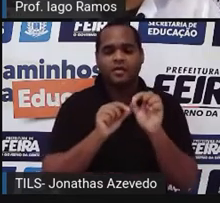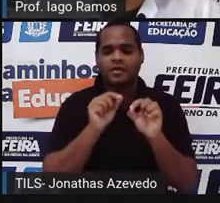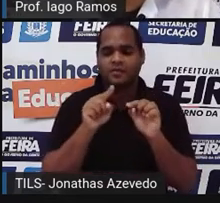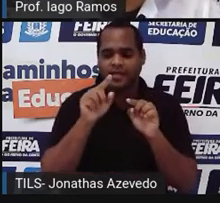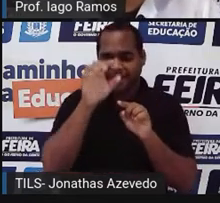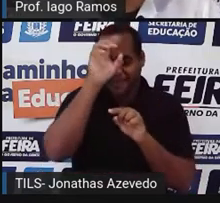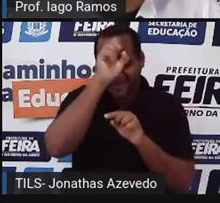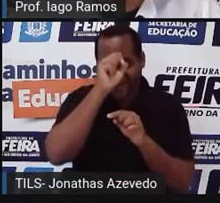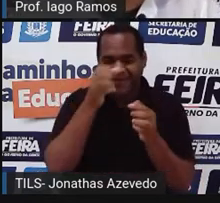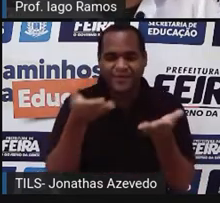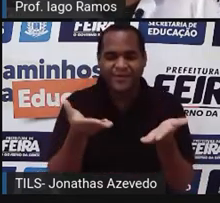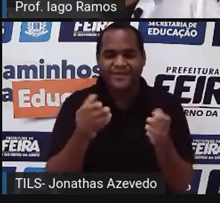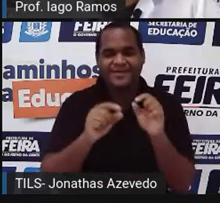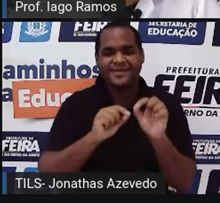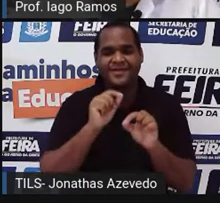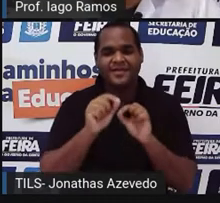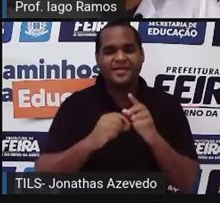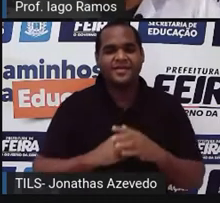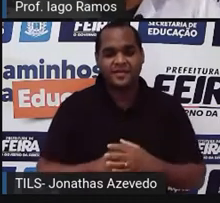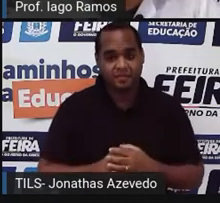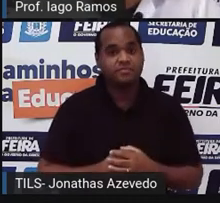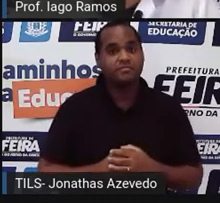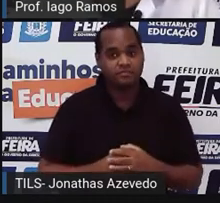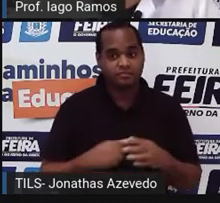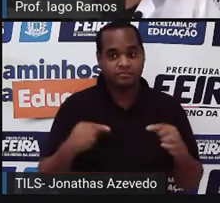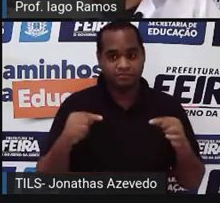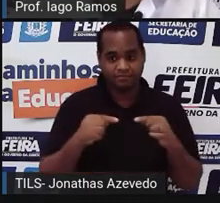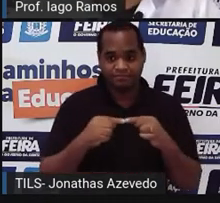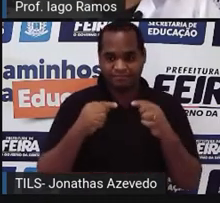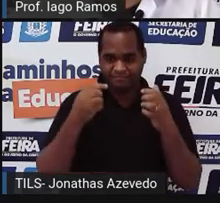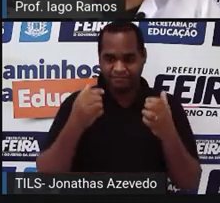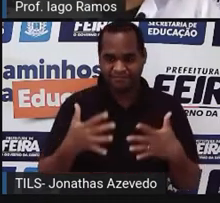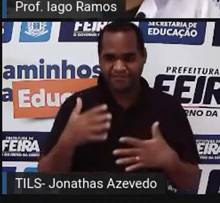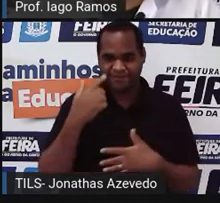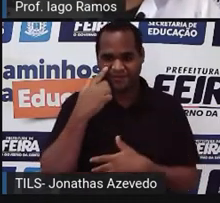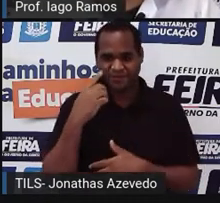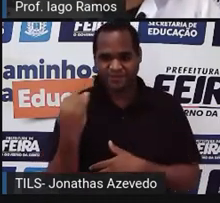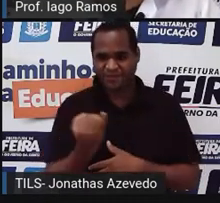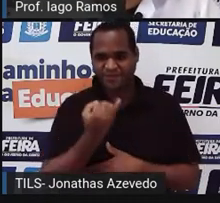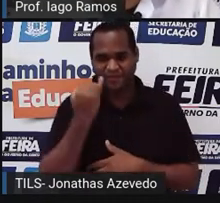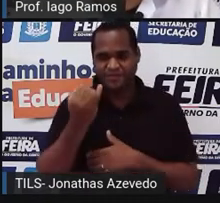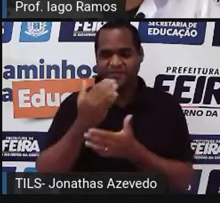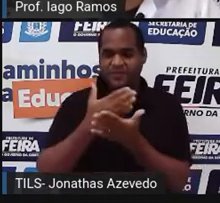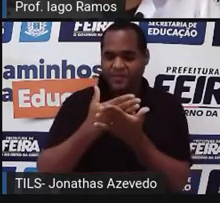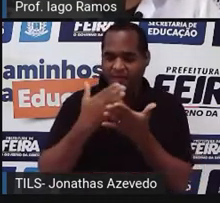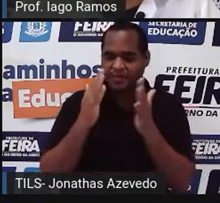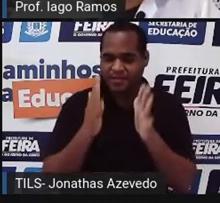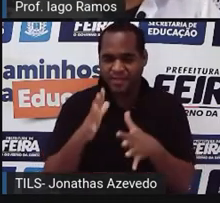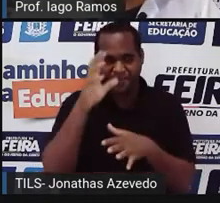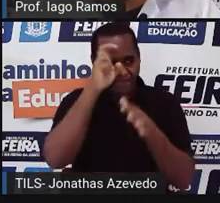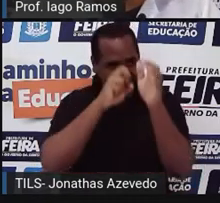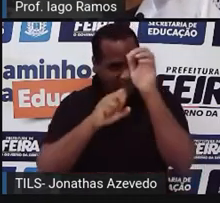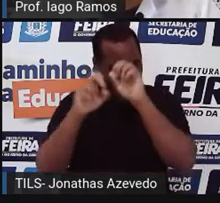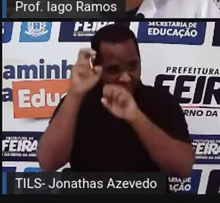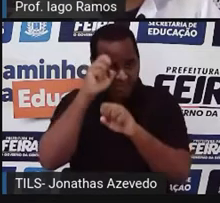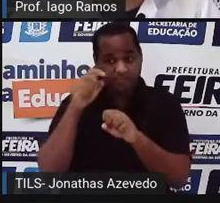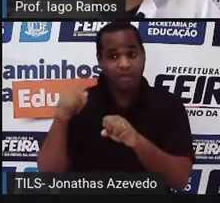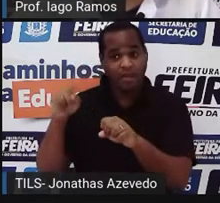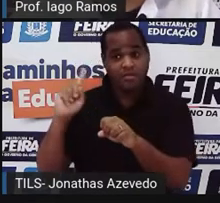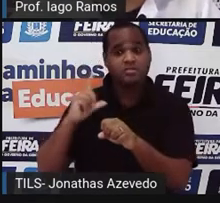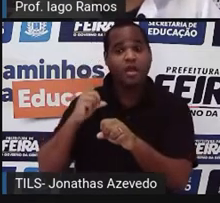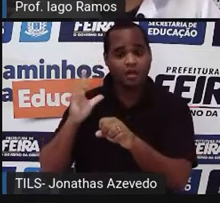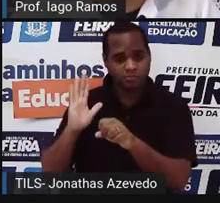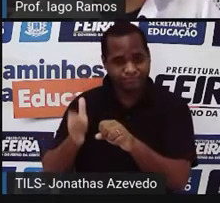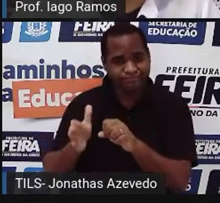para aprender? Algo que a gente já começou a aprender em uma aula antes dessa